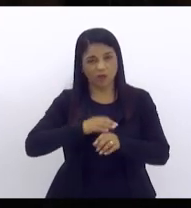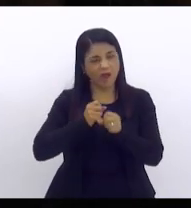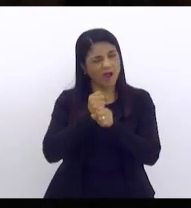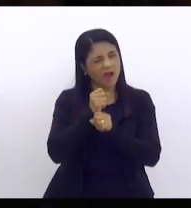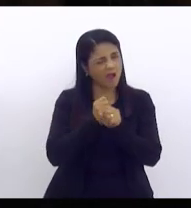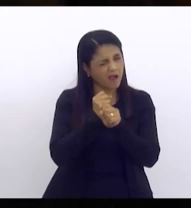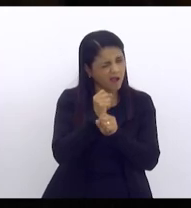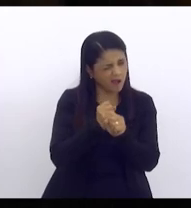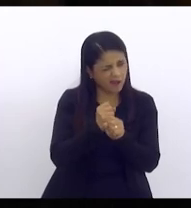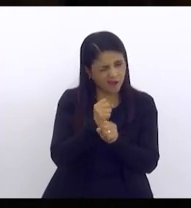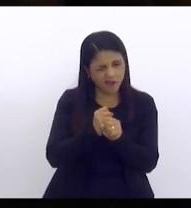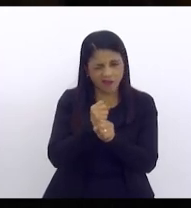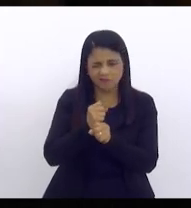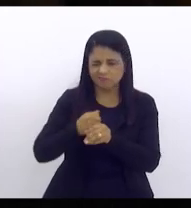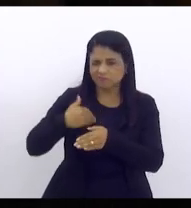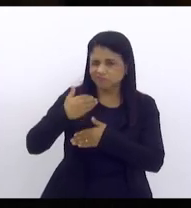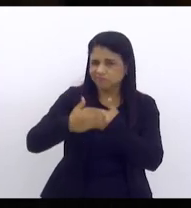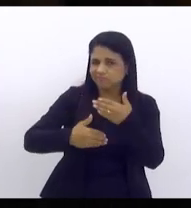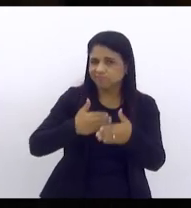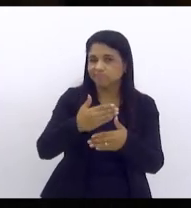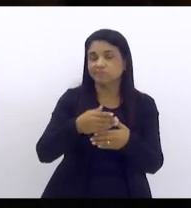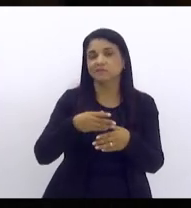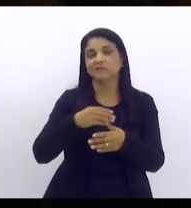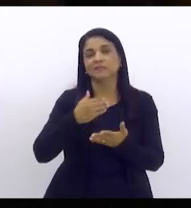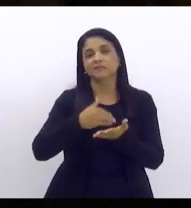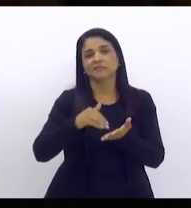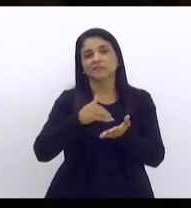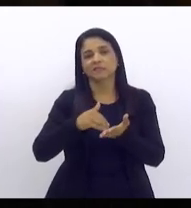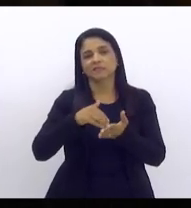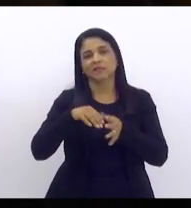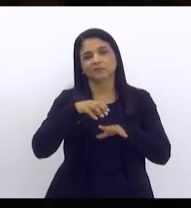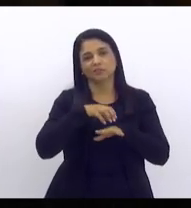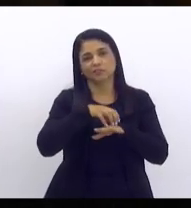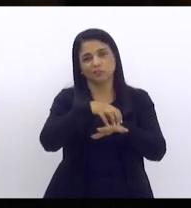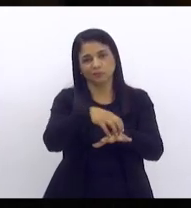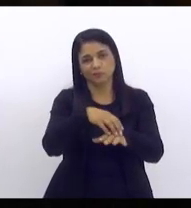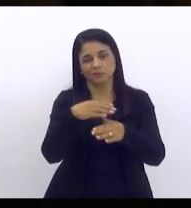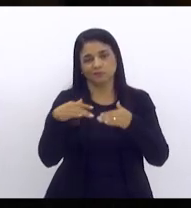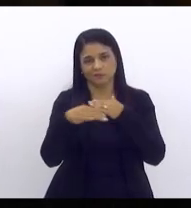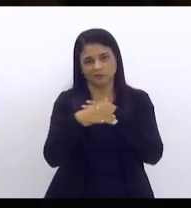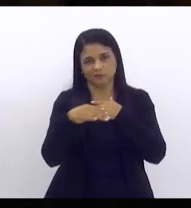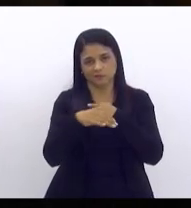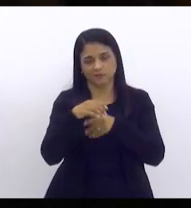anos, secretário de transportes da cidade do Rio de Janeiro.